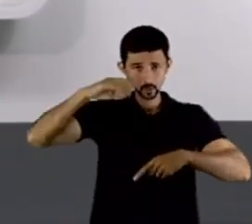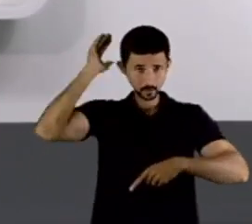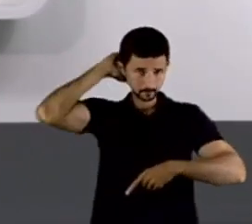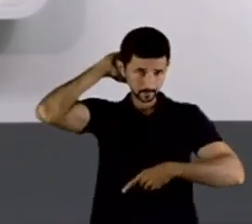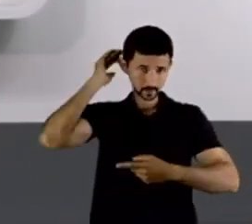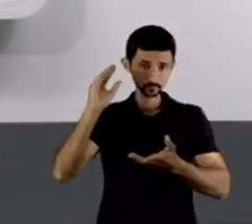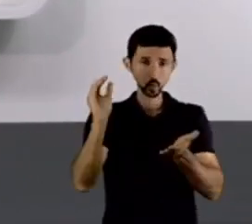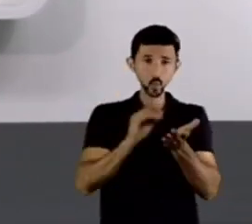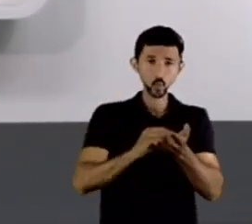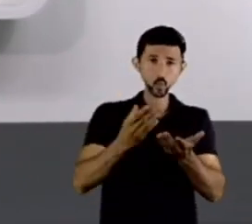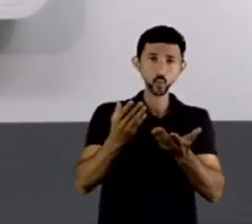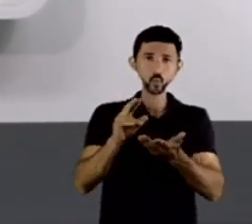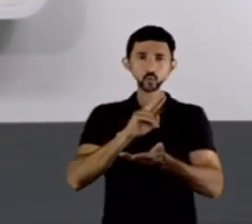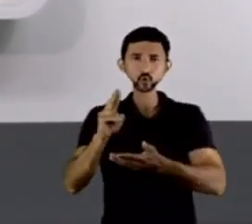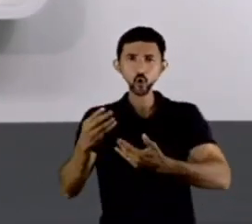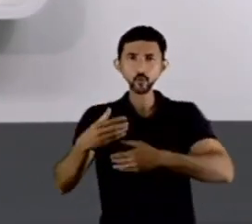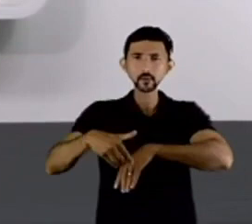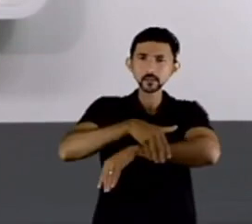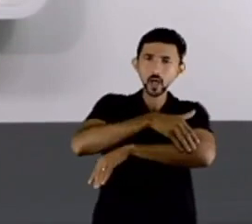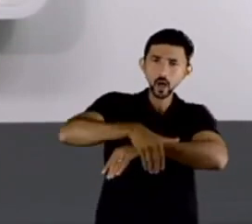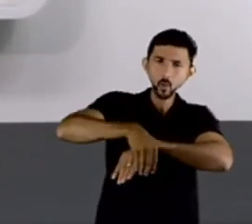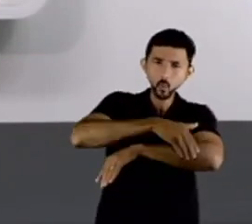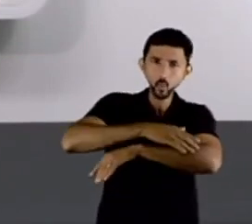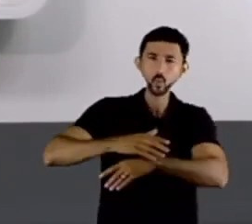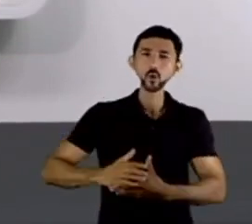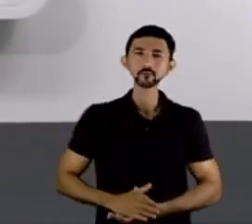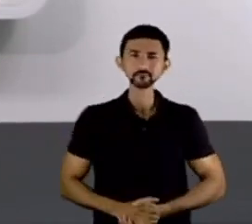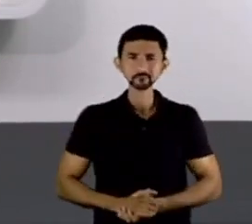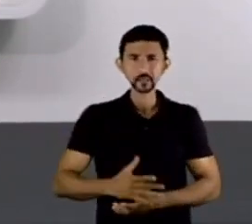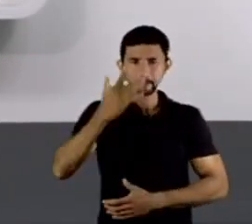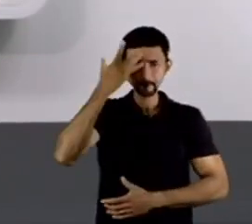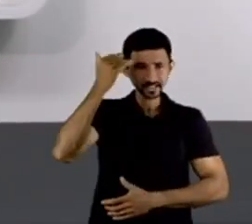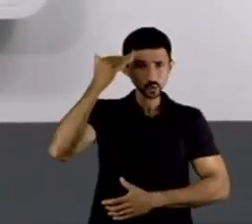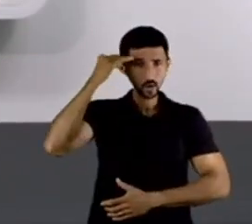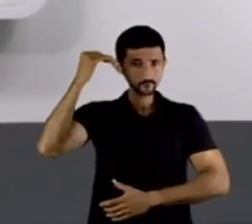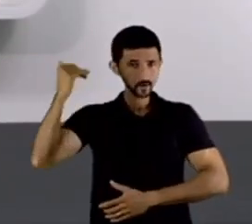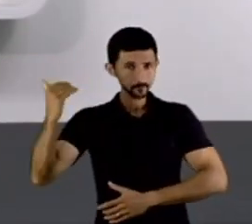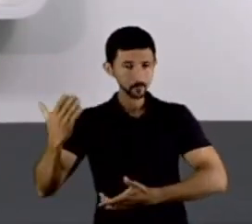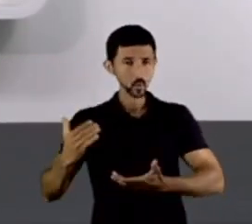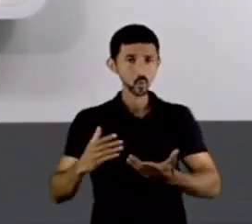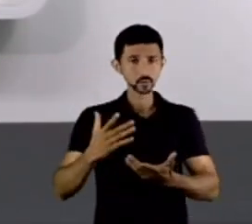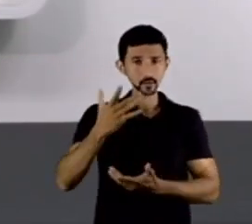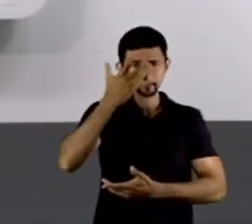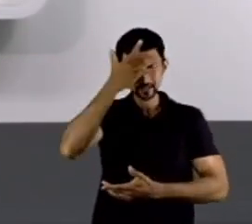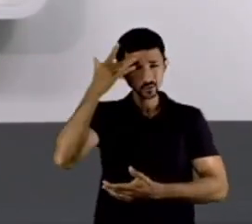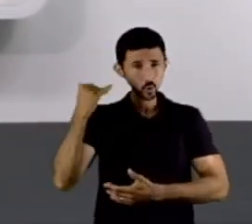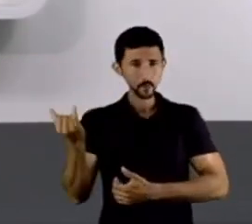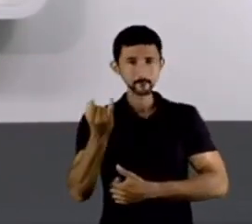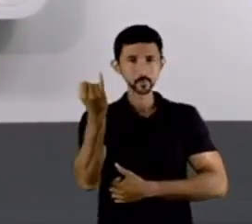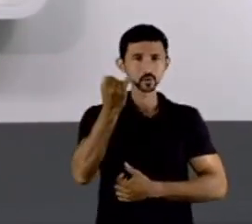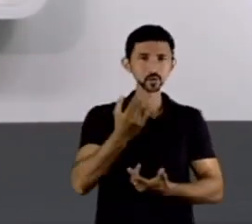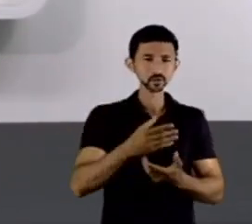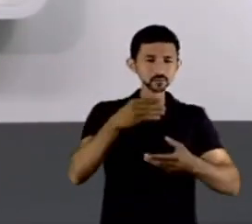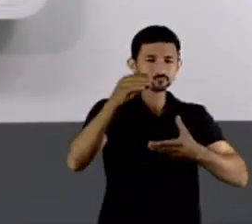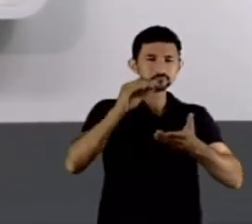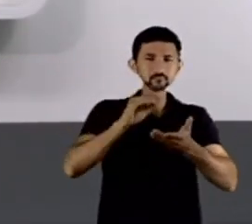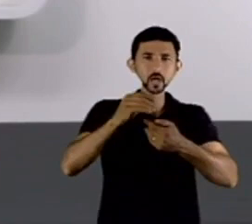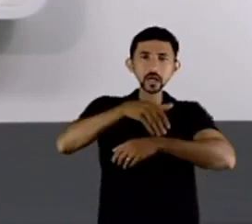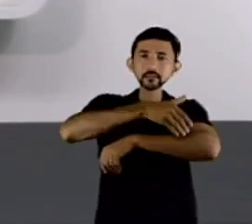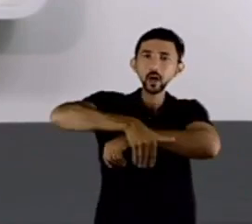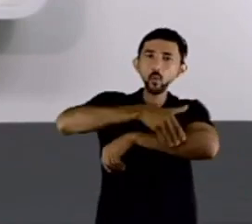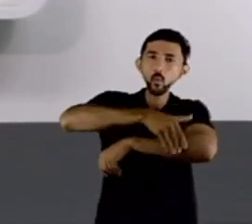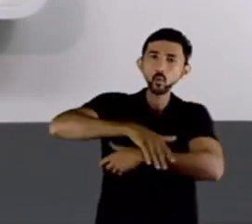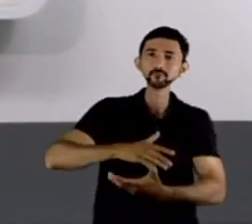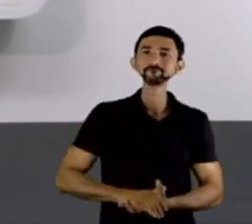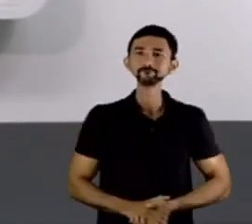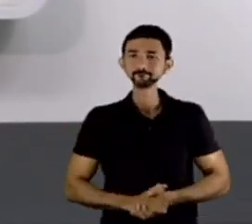nomes desses ditos heróis, né, de pessoas importantes, nos locais públicos,